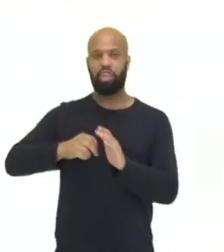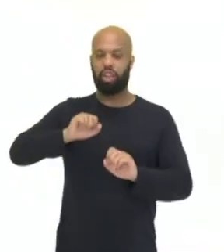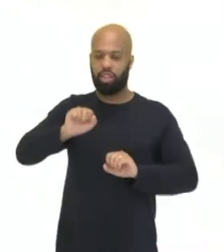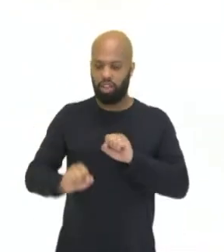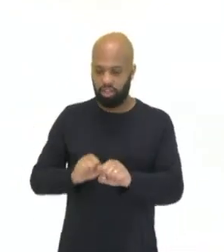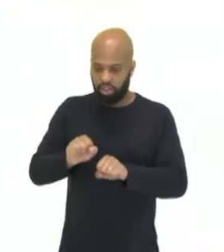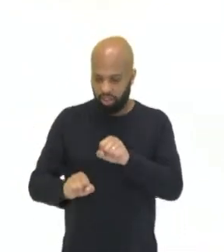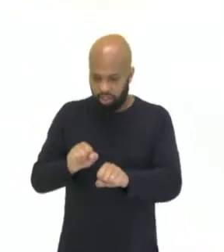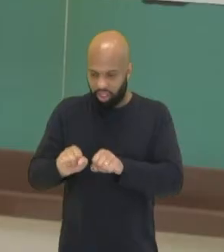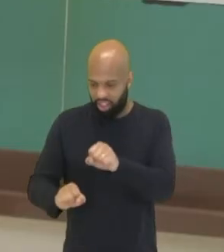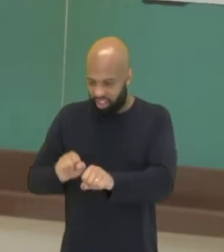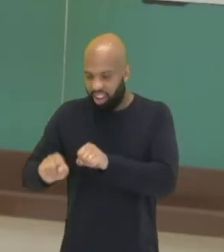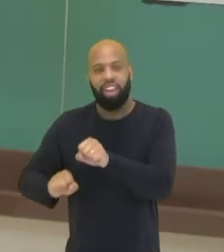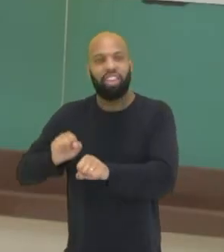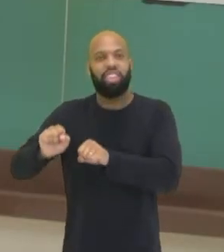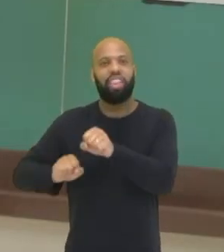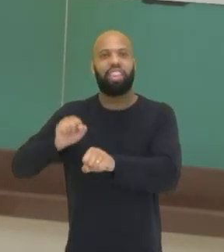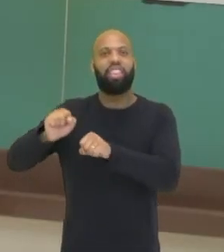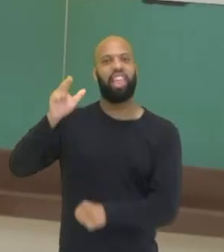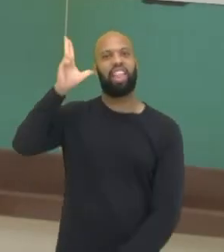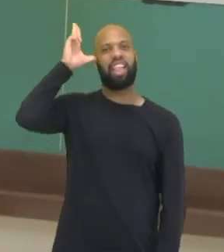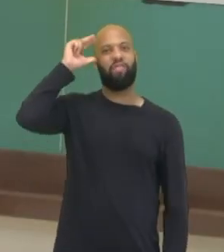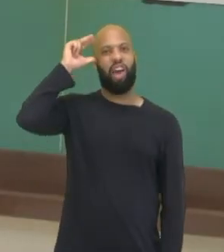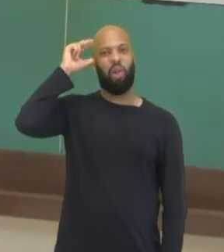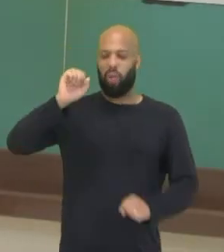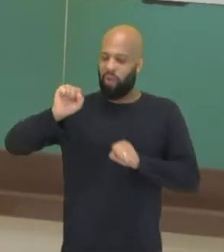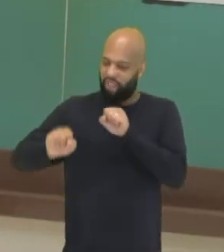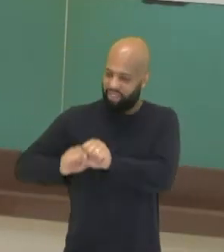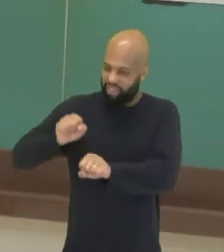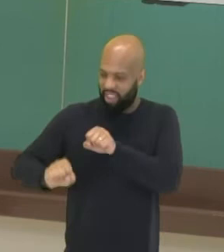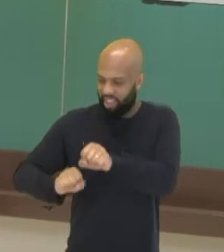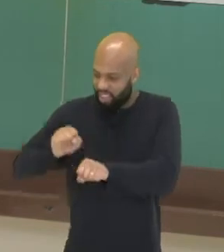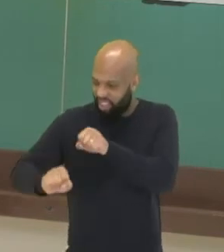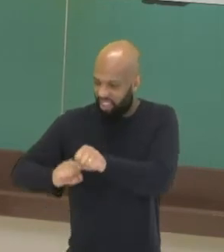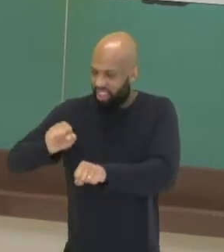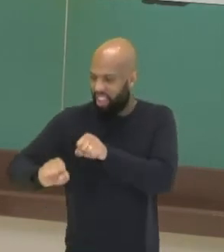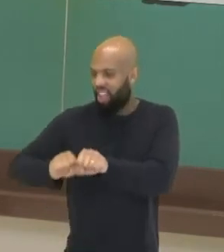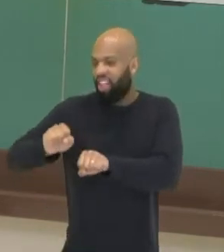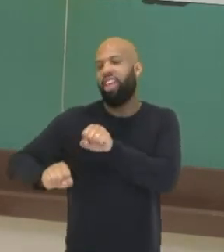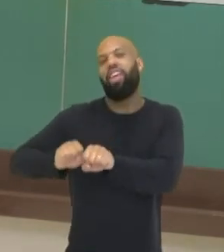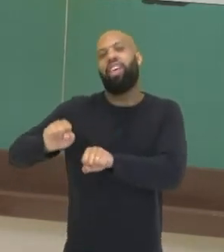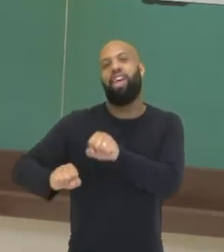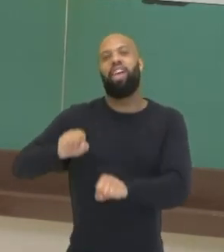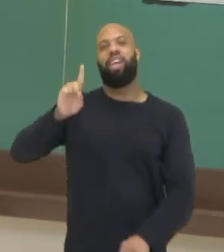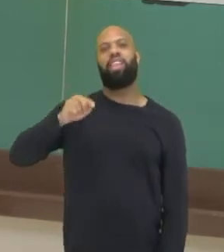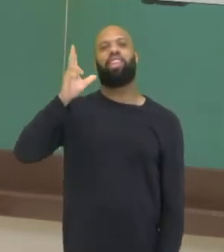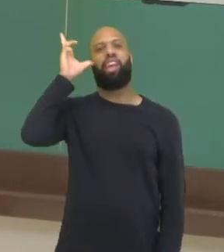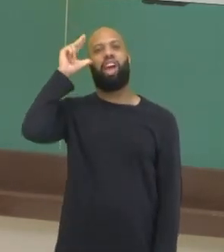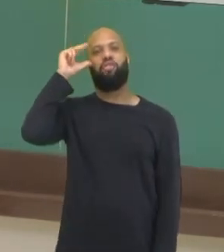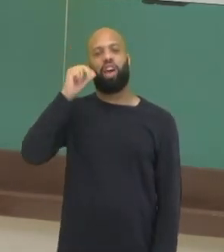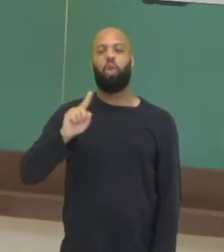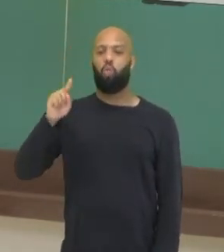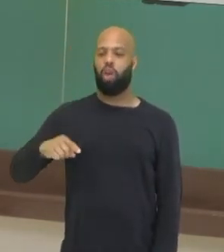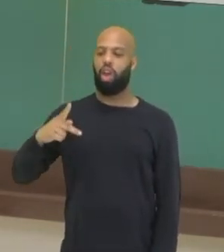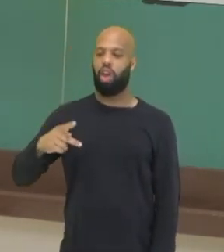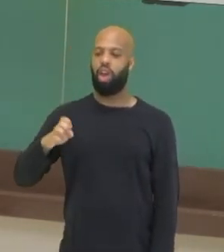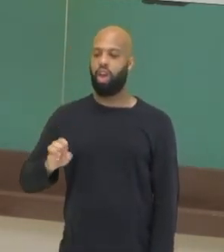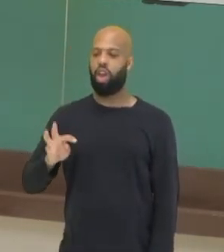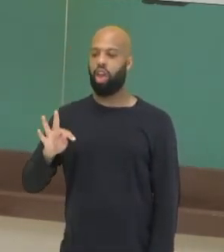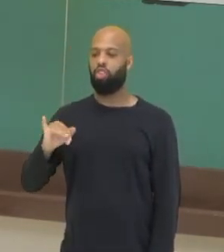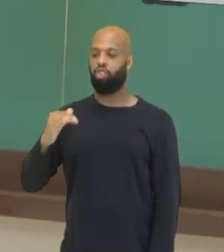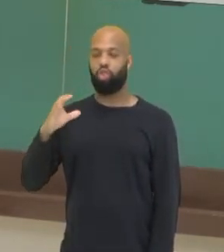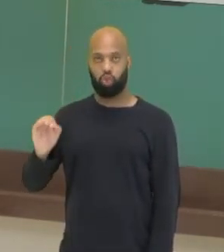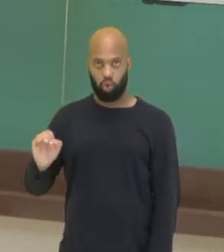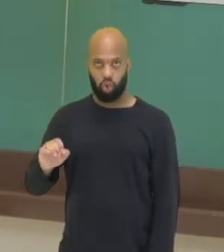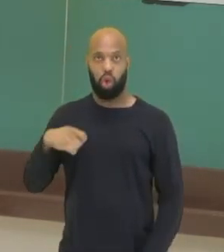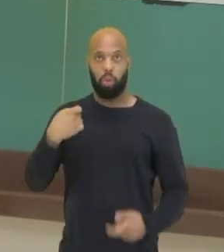né? Então, petiço trata-se de um cavalo de pernas curtas, né? Então, não é qualquer cavalo que é chamado